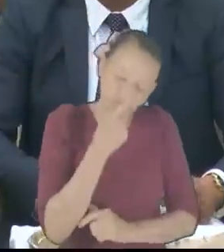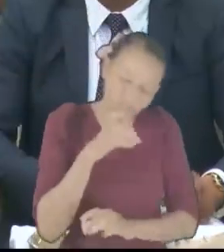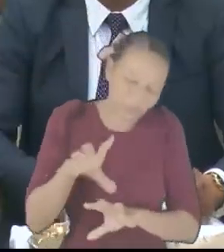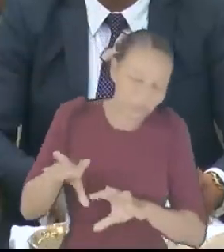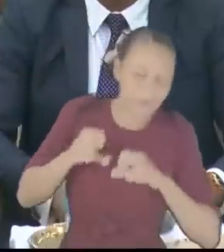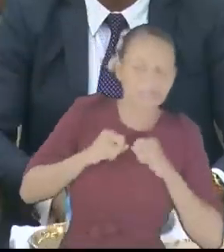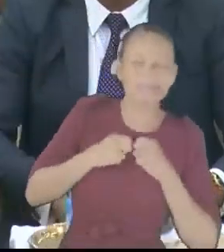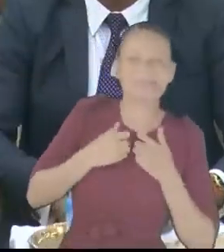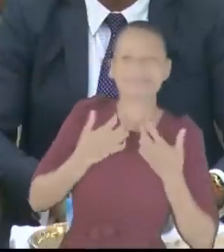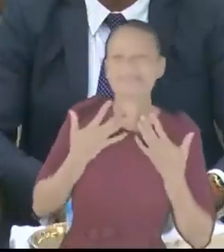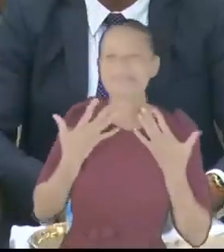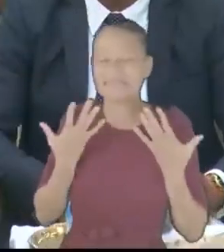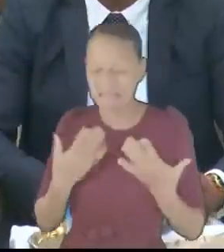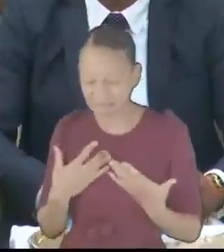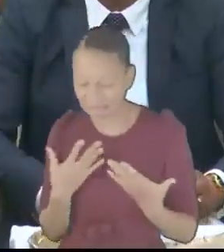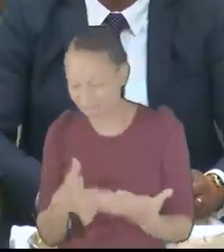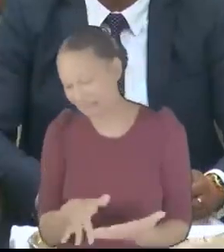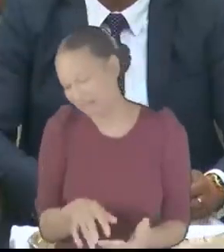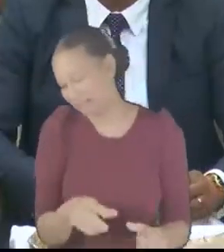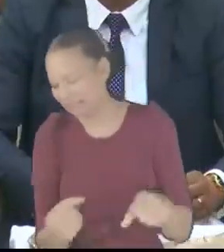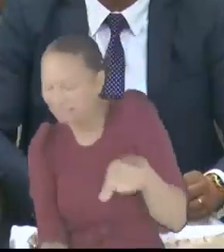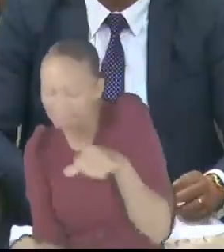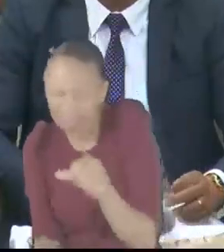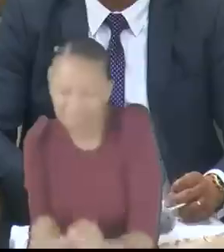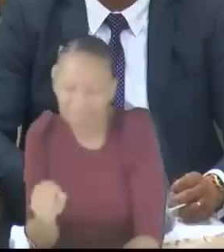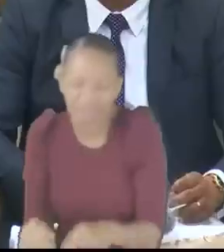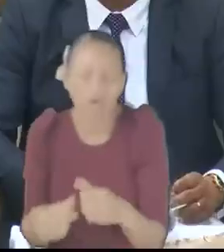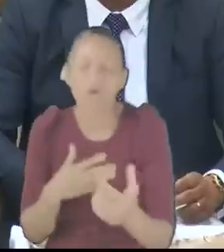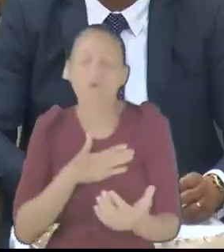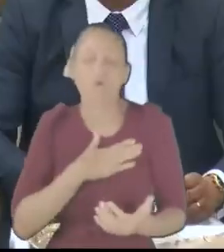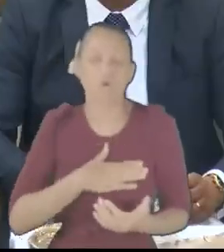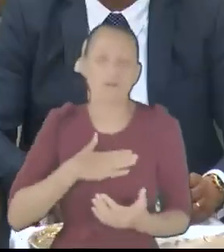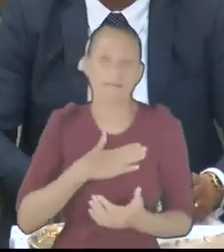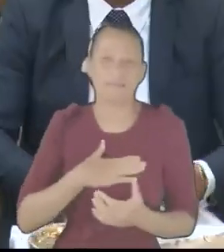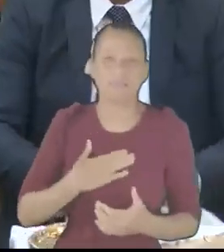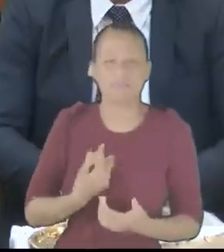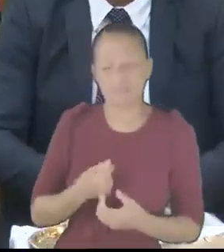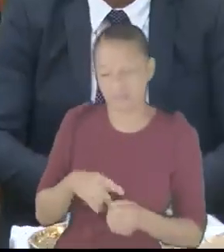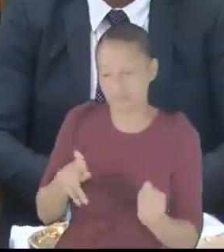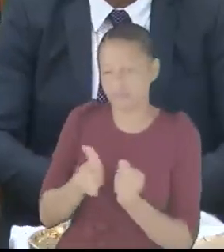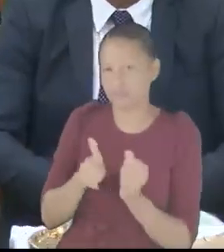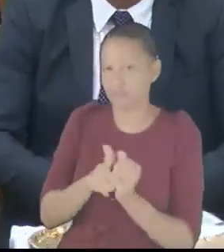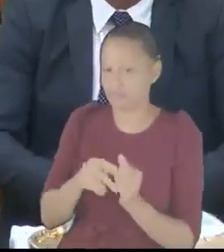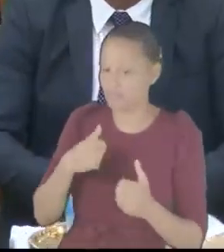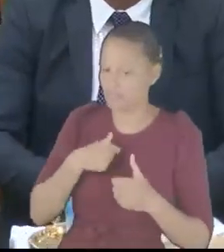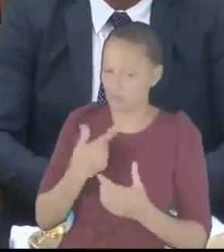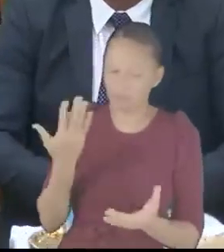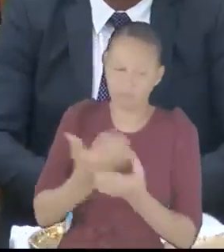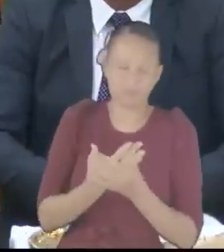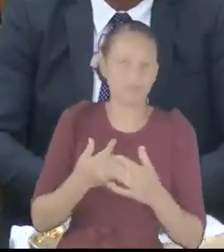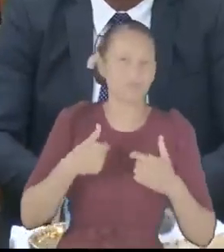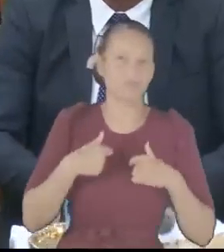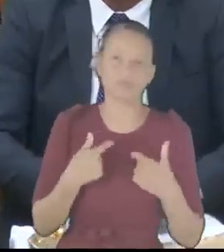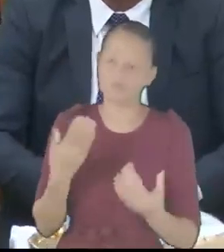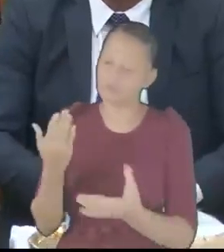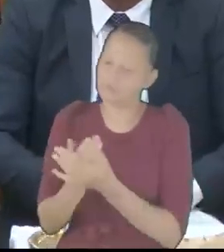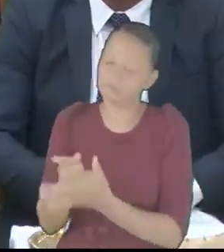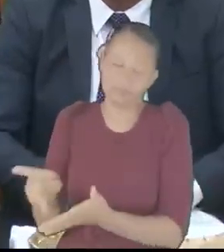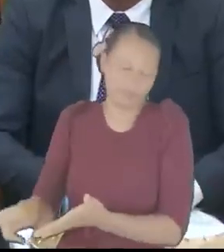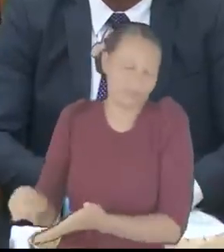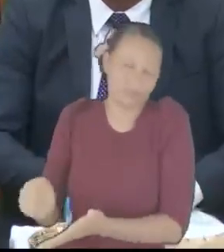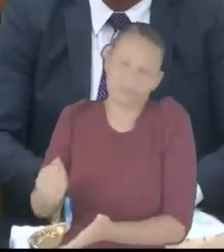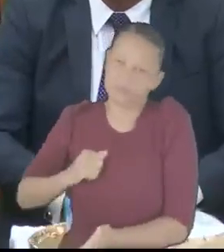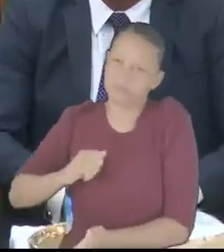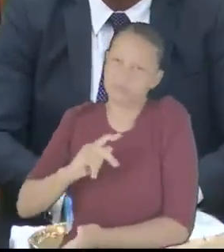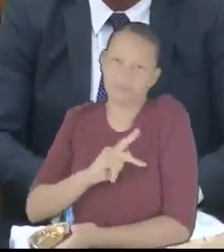da lama. Ela vai para a lama e ela se espoja. São Pedro, não foi eu não, por favor, se você quiser processar, processe o apóstolo São Pedro.